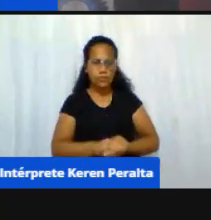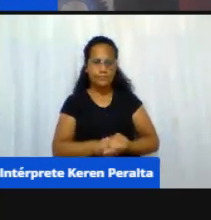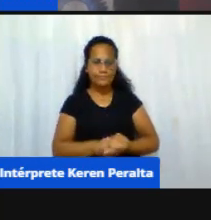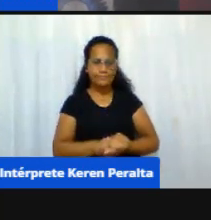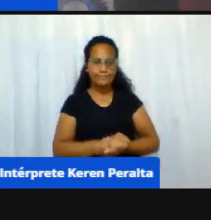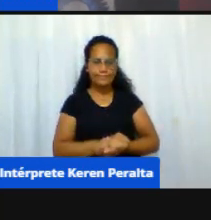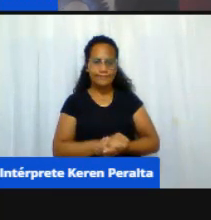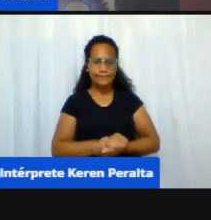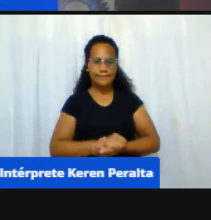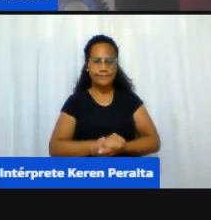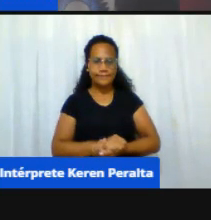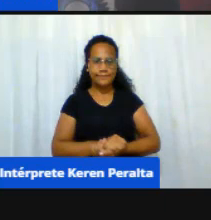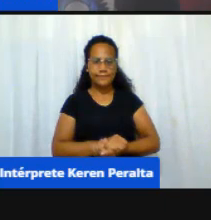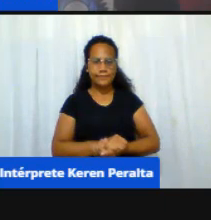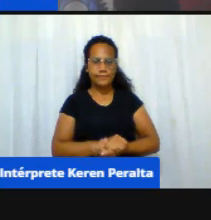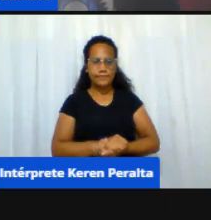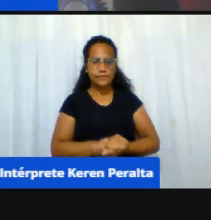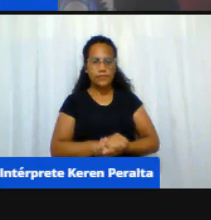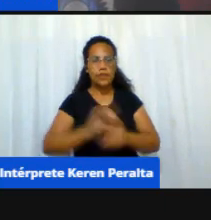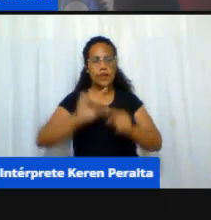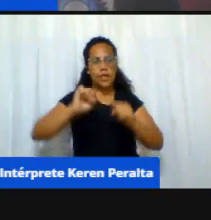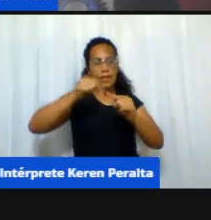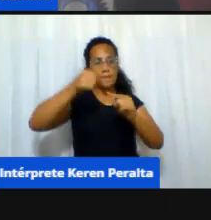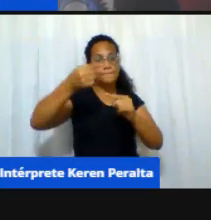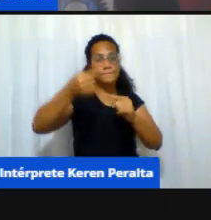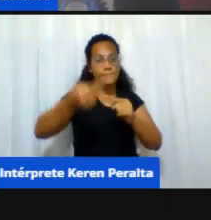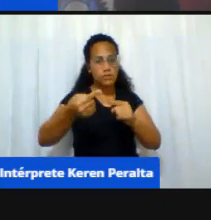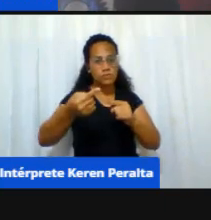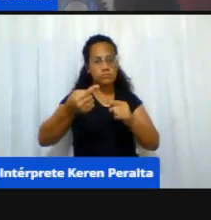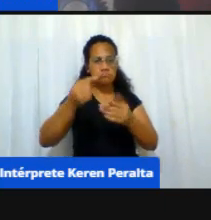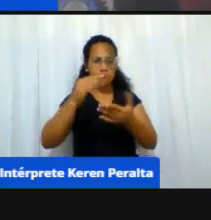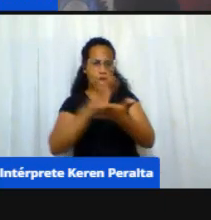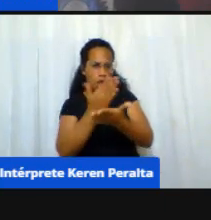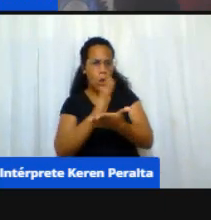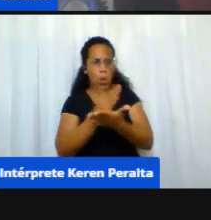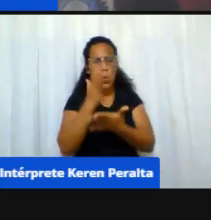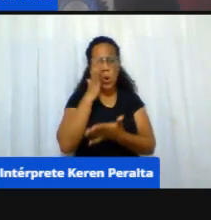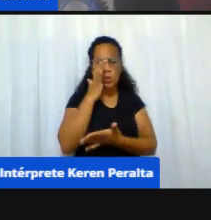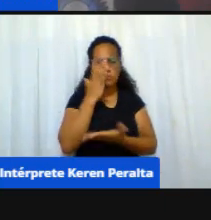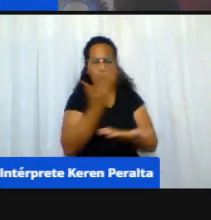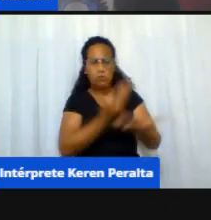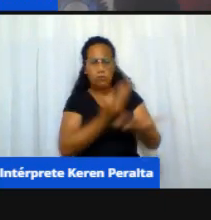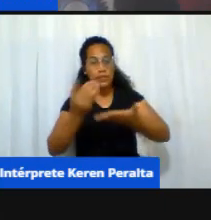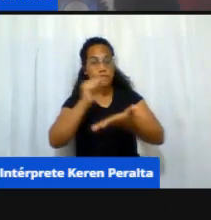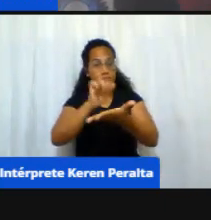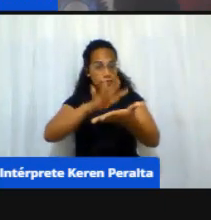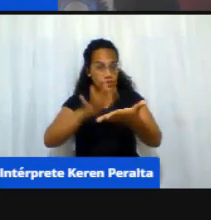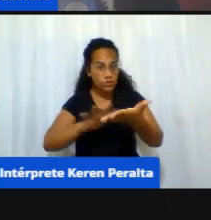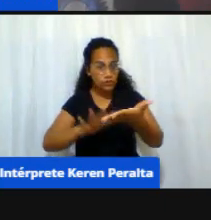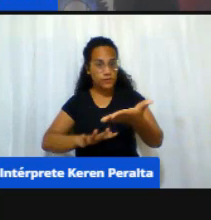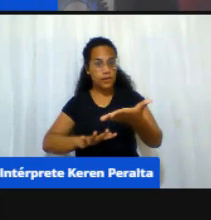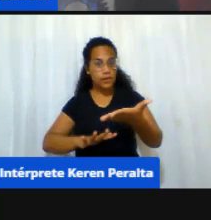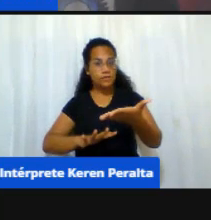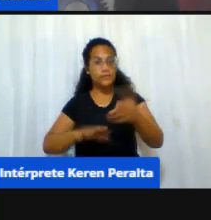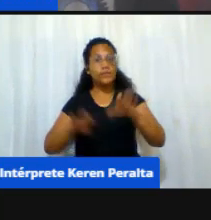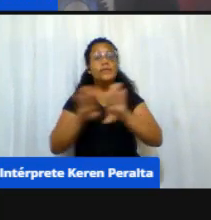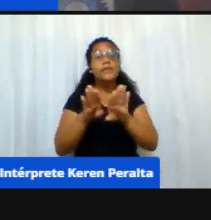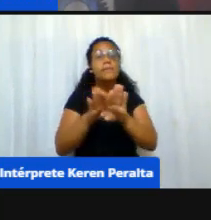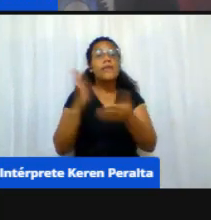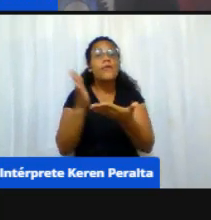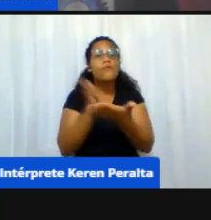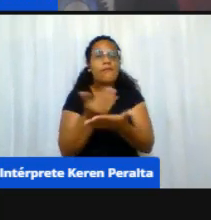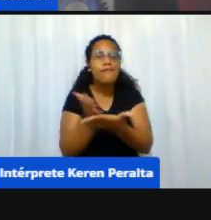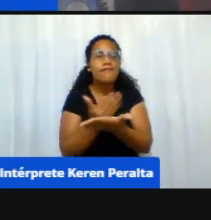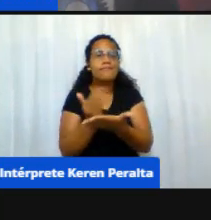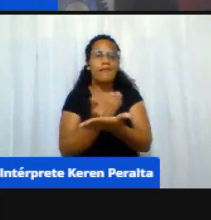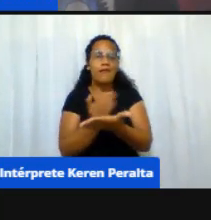Depois, algumas observações sobre a avaliação diagnóstica e o caderno de atividades, disponibilizados como